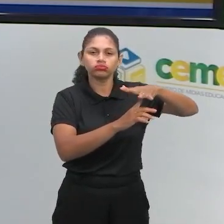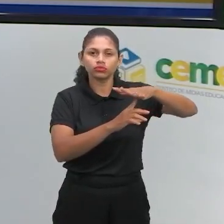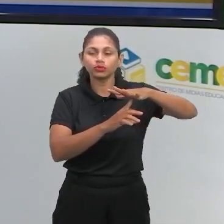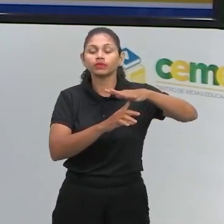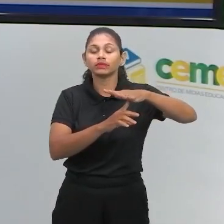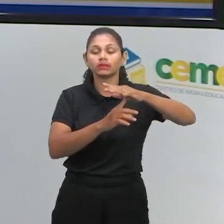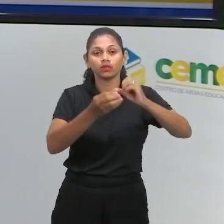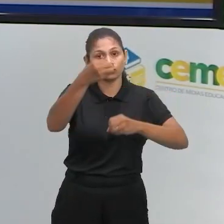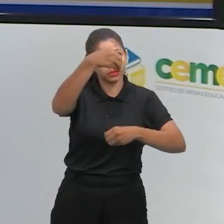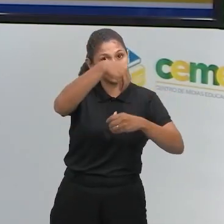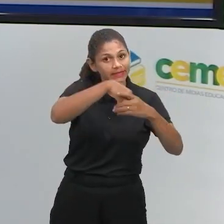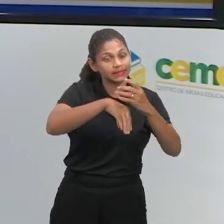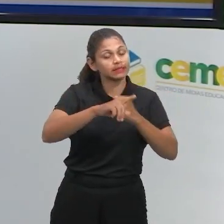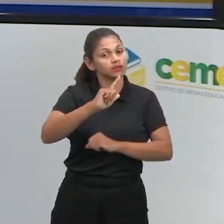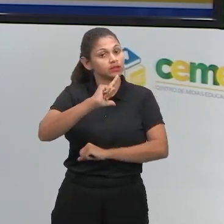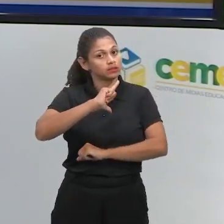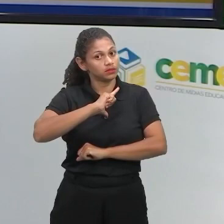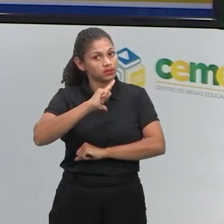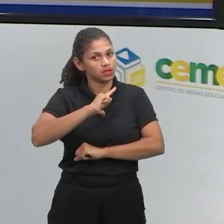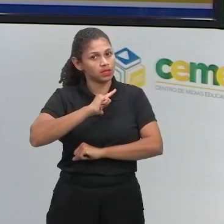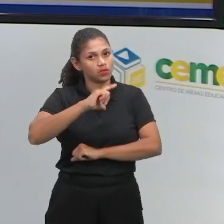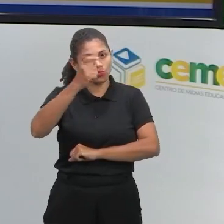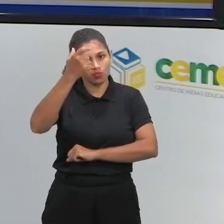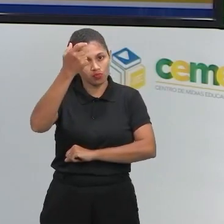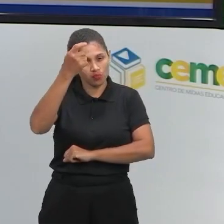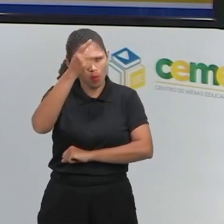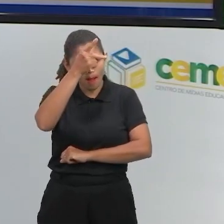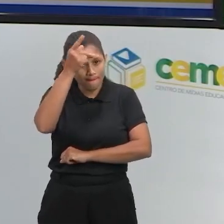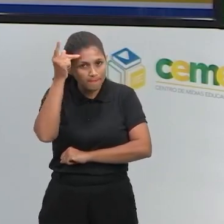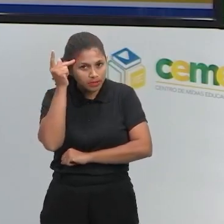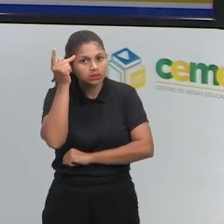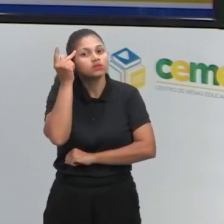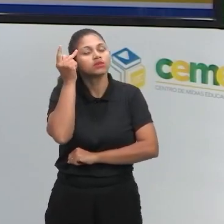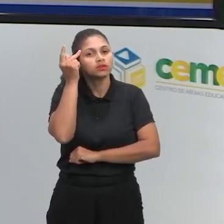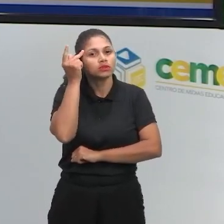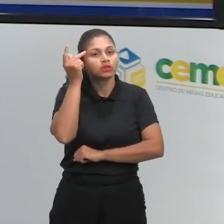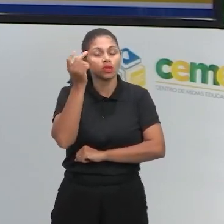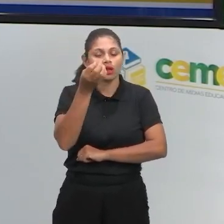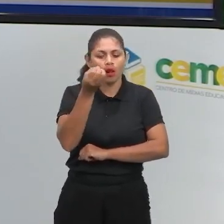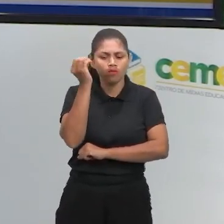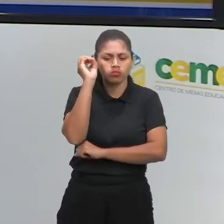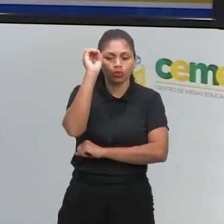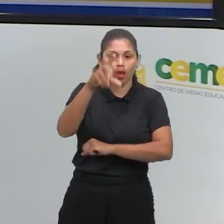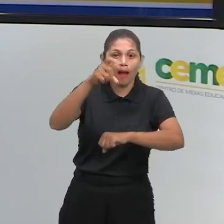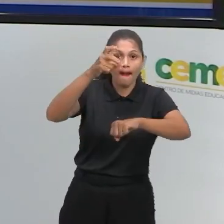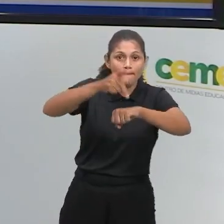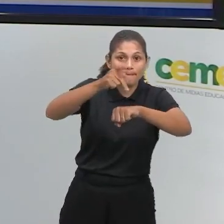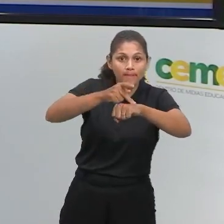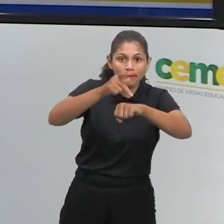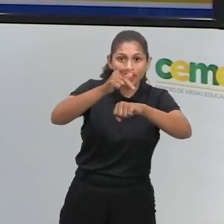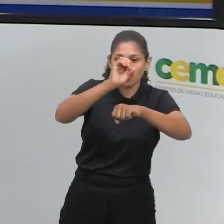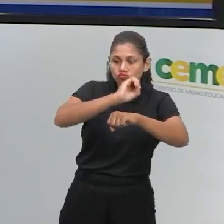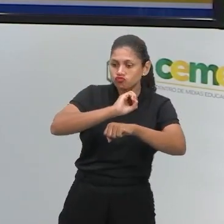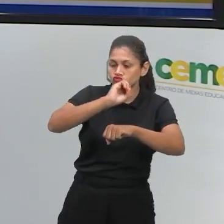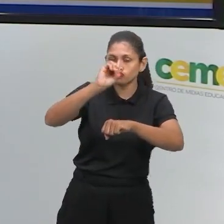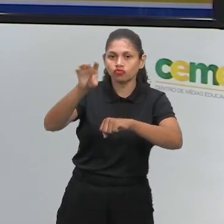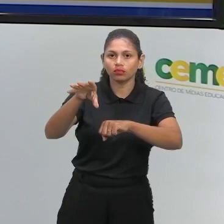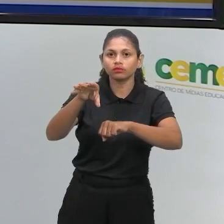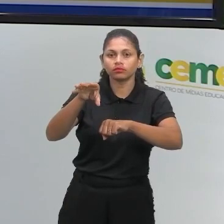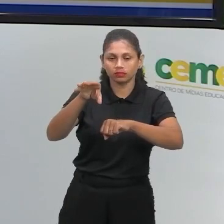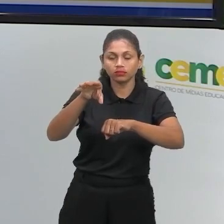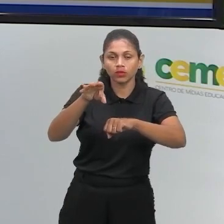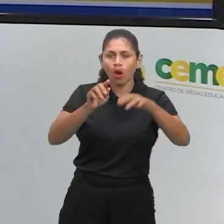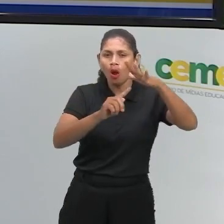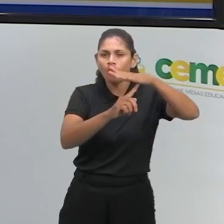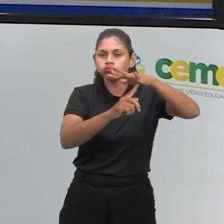desse helicóptero, alguém vai jogar uma pedra lá de cima. O que é que vai acontecer com a pedra? O helicóptero, mesmo que se movimente